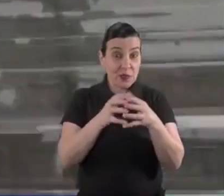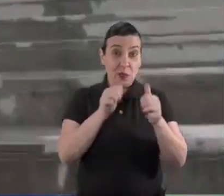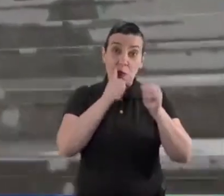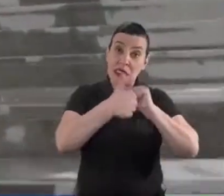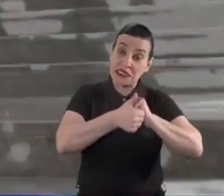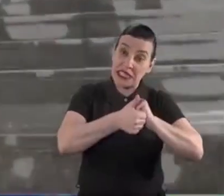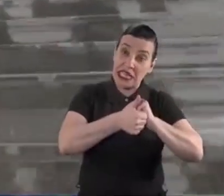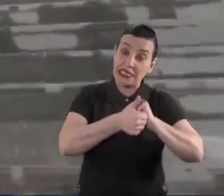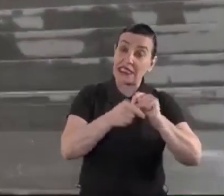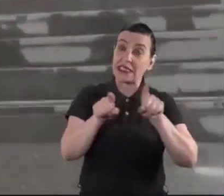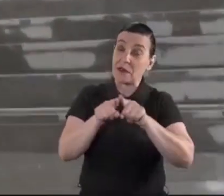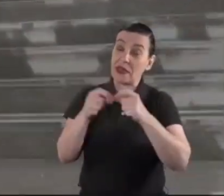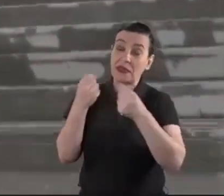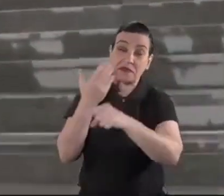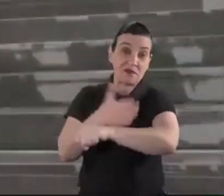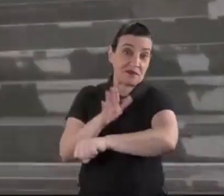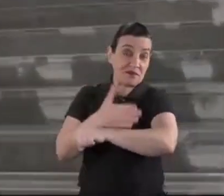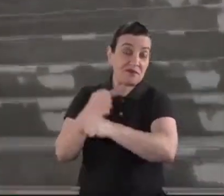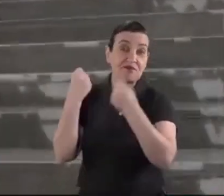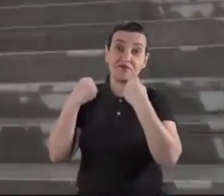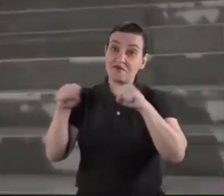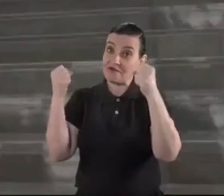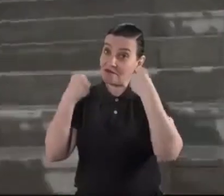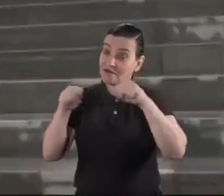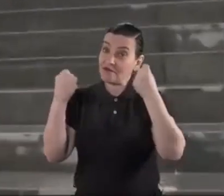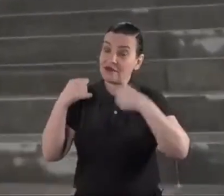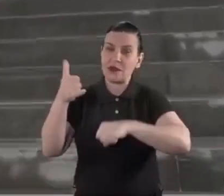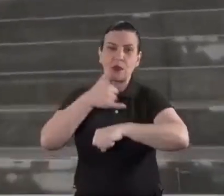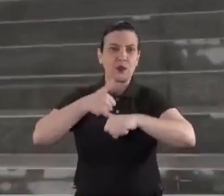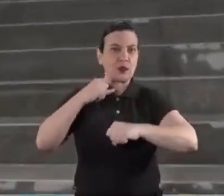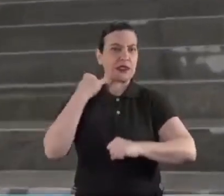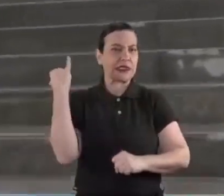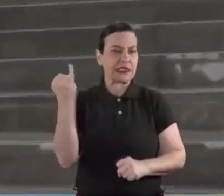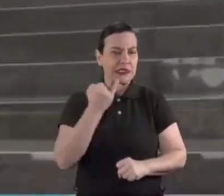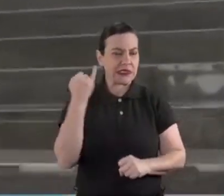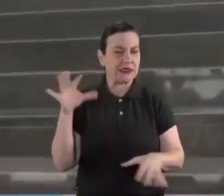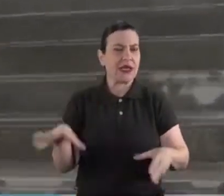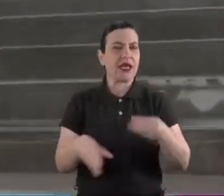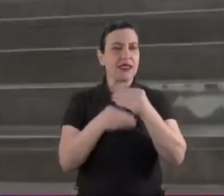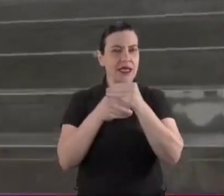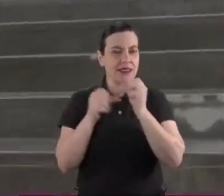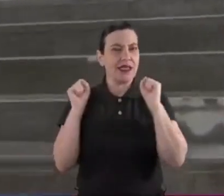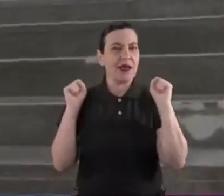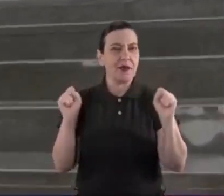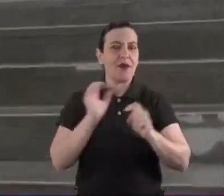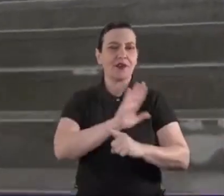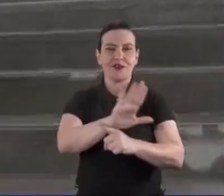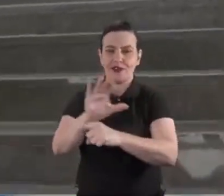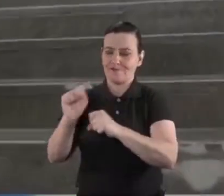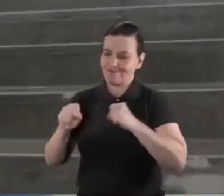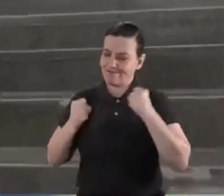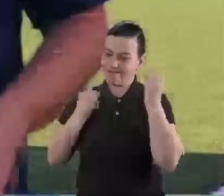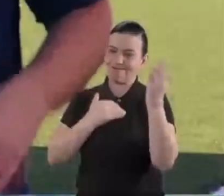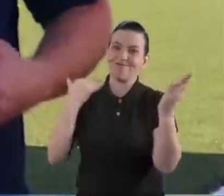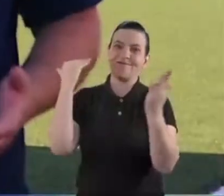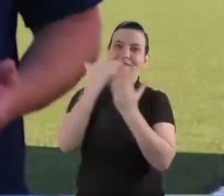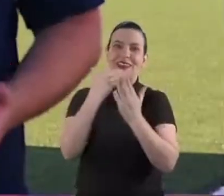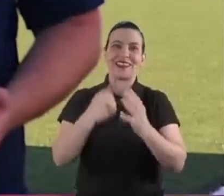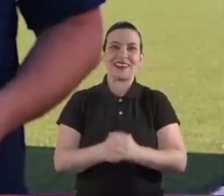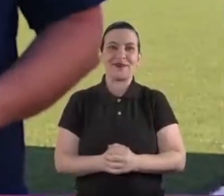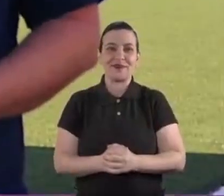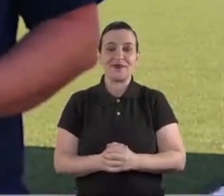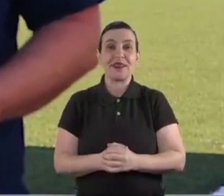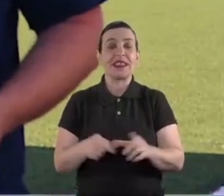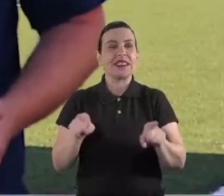um praticante de atividade física, saiba que os óleos essenciais podem ser um grande aliado na busca de superar os seus limites.